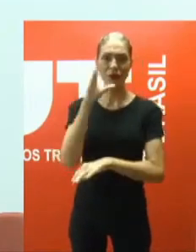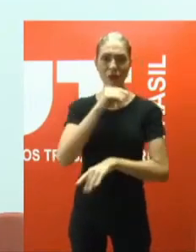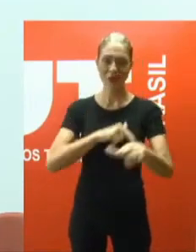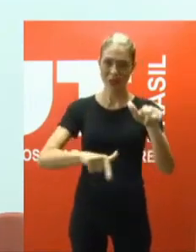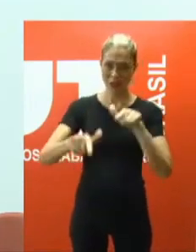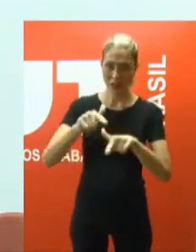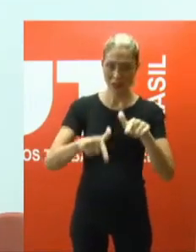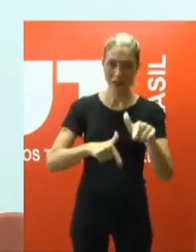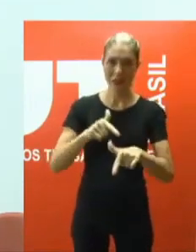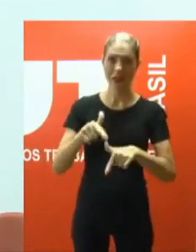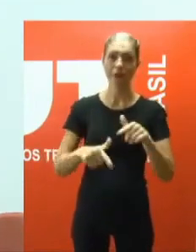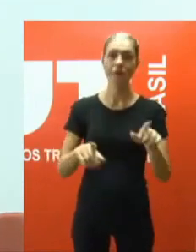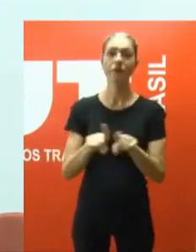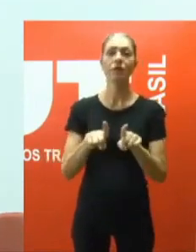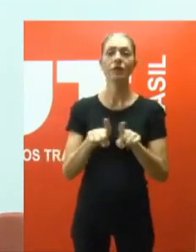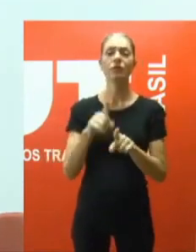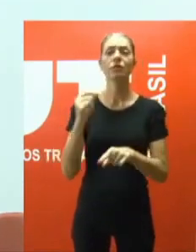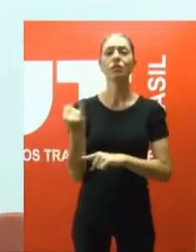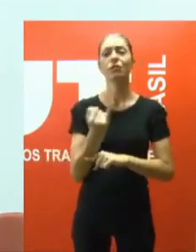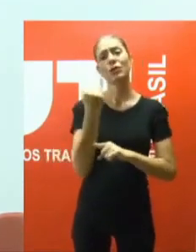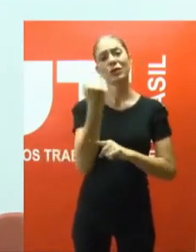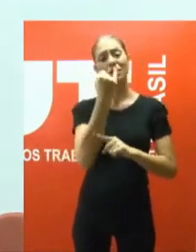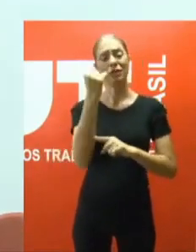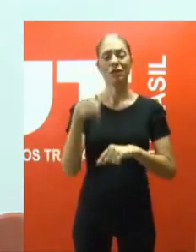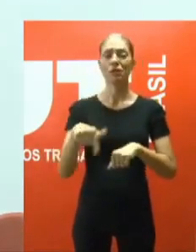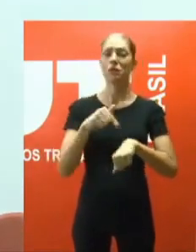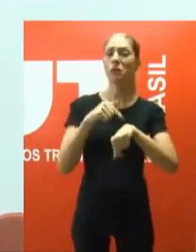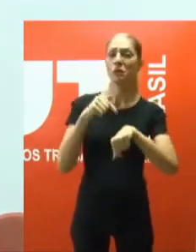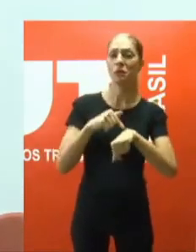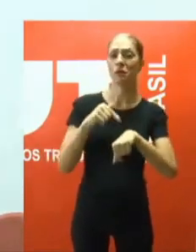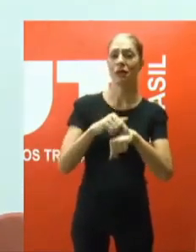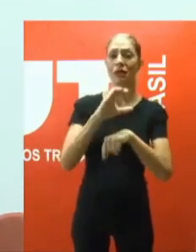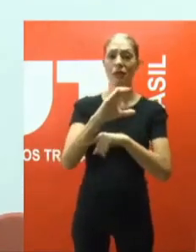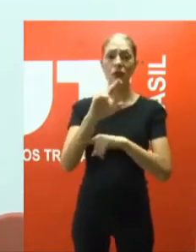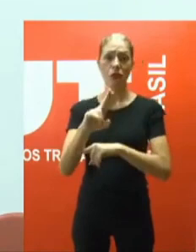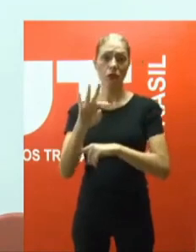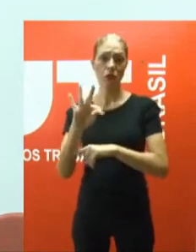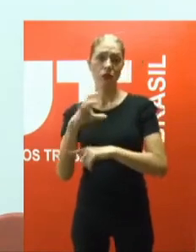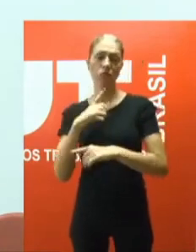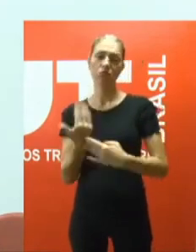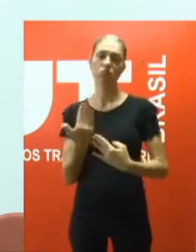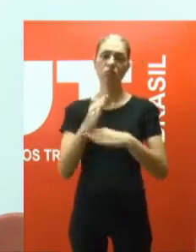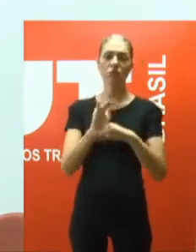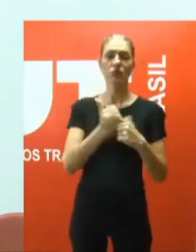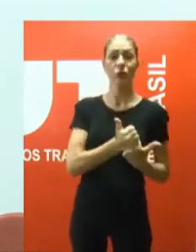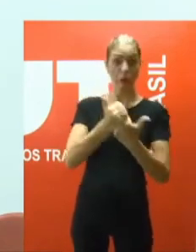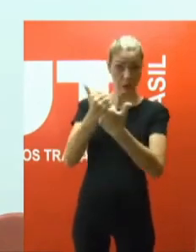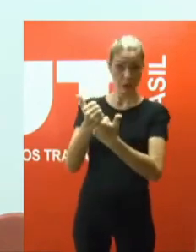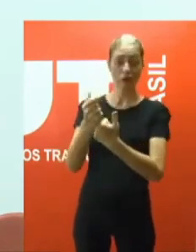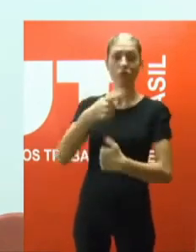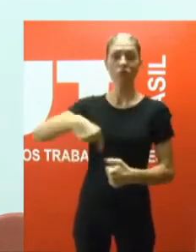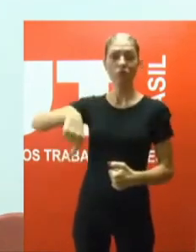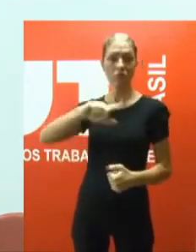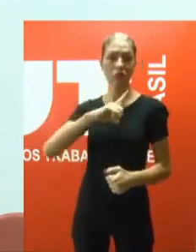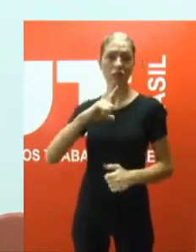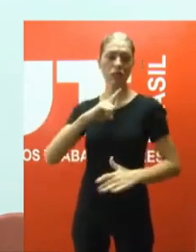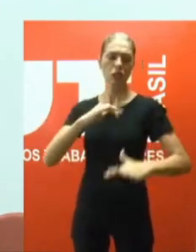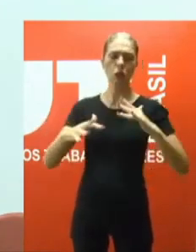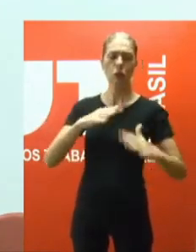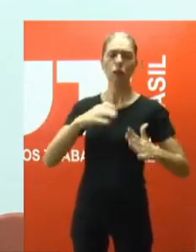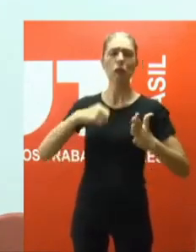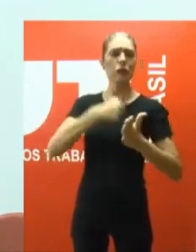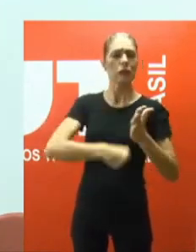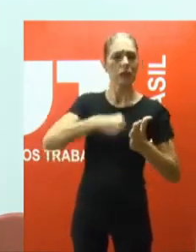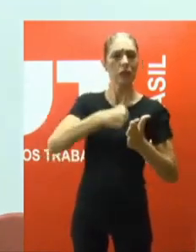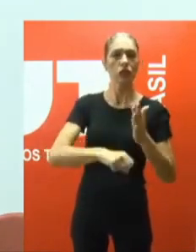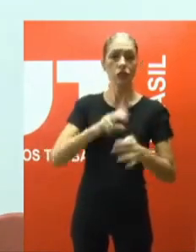trabalhadoras. Segundo, a importância que tem esse momento, né, a CUT apresentar essas contribuições. Sei que vocês estão também num movimento muito forte